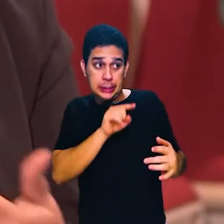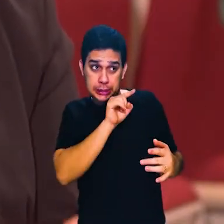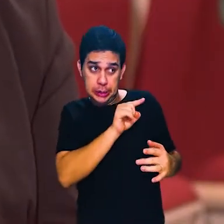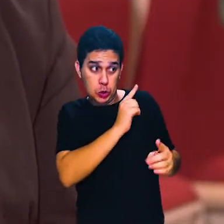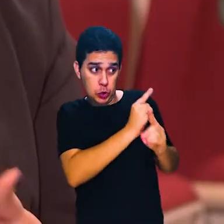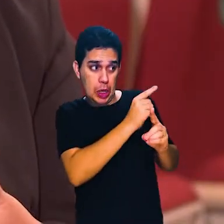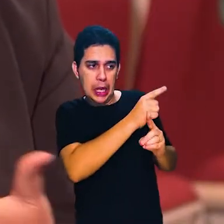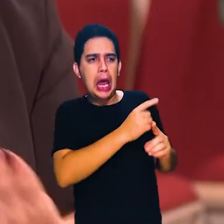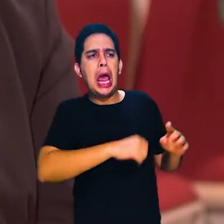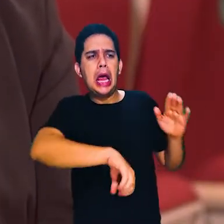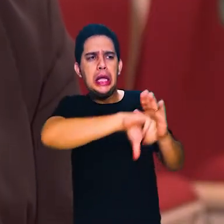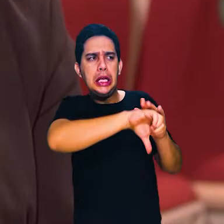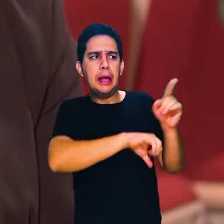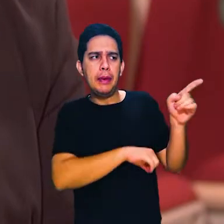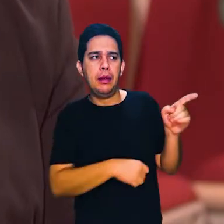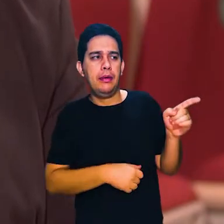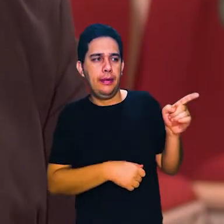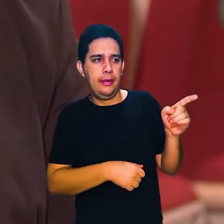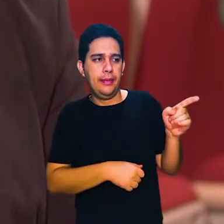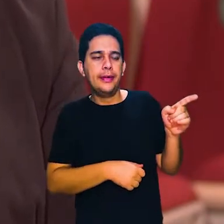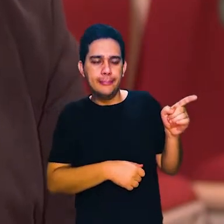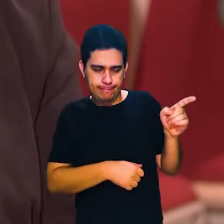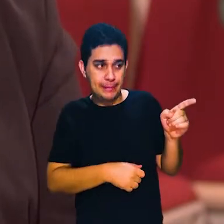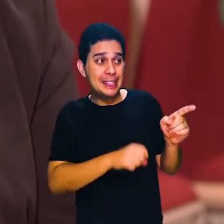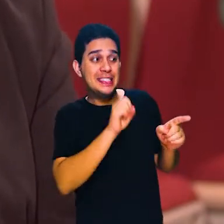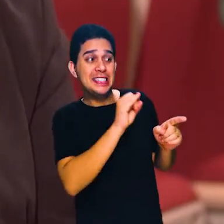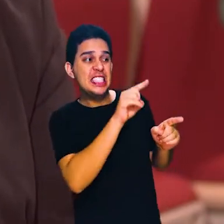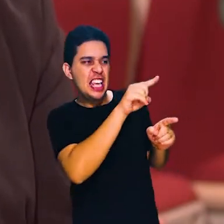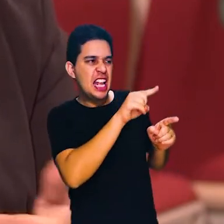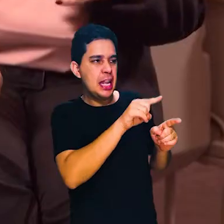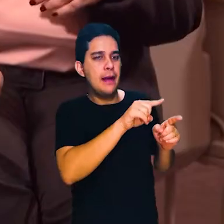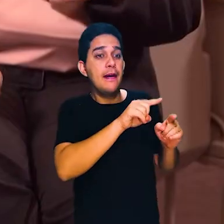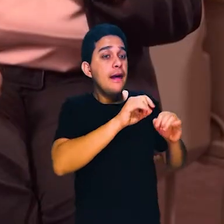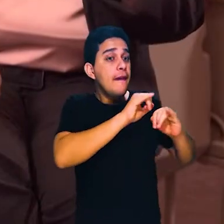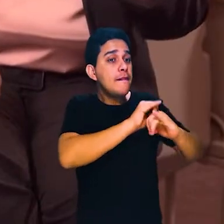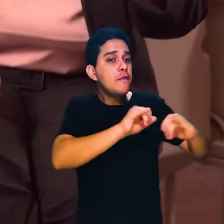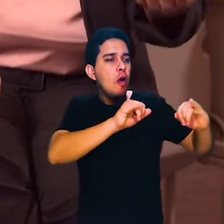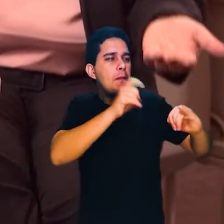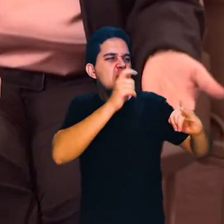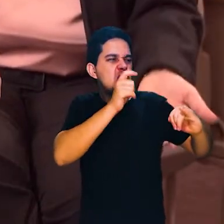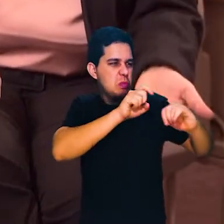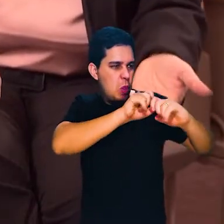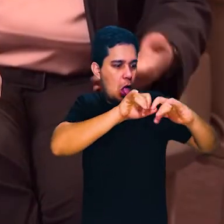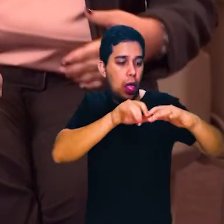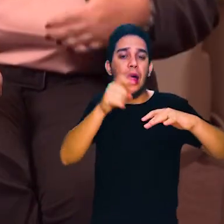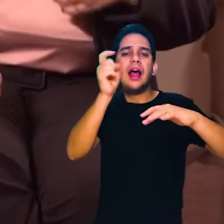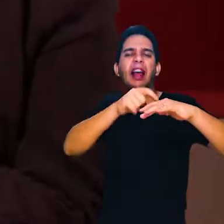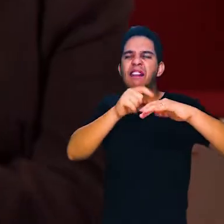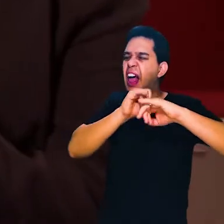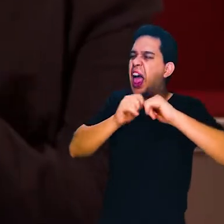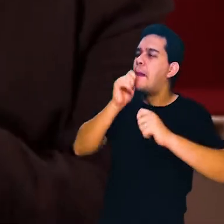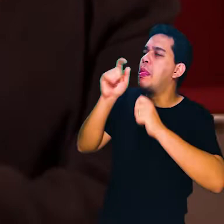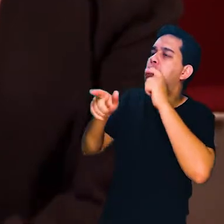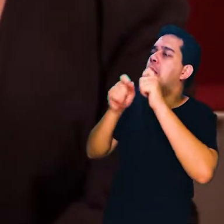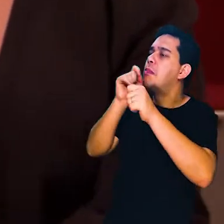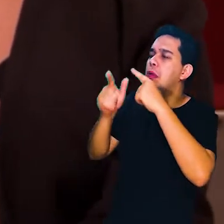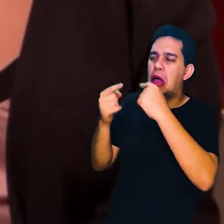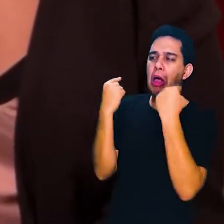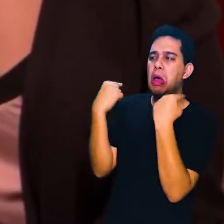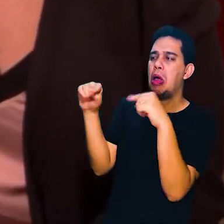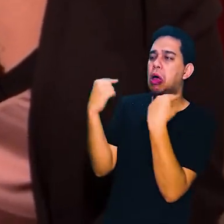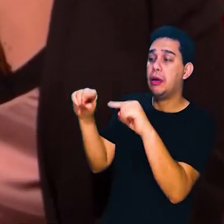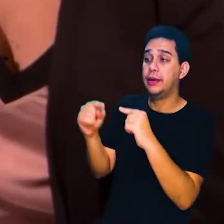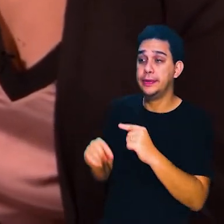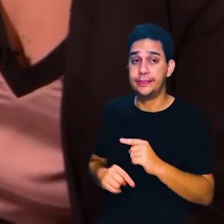se aquela pessoa que compartilhou um conteúdo difamatório ou que calunia alguém, faz alguma injúria a